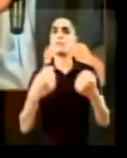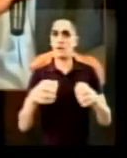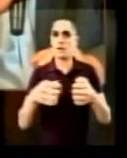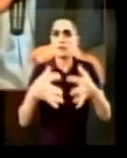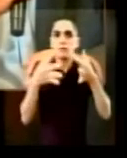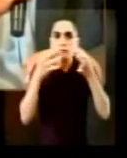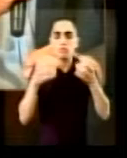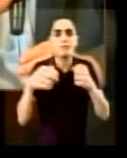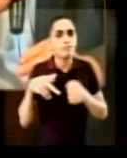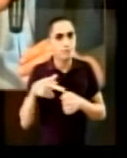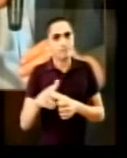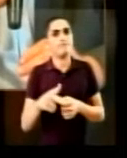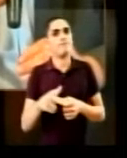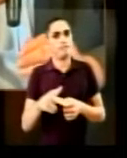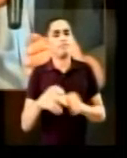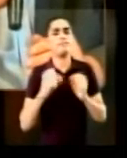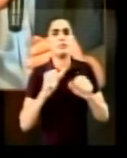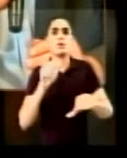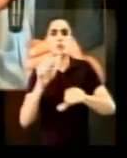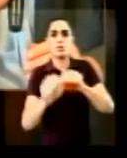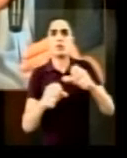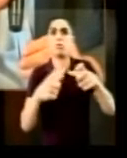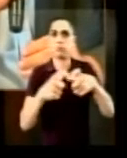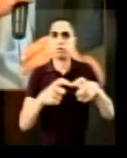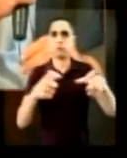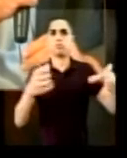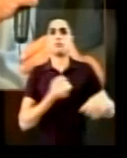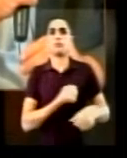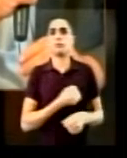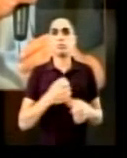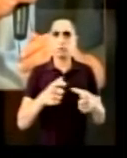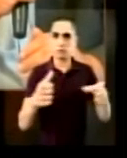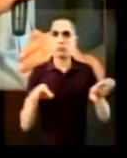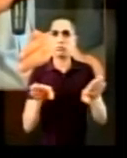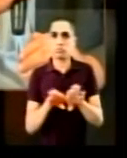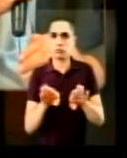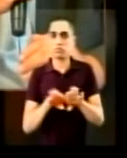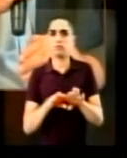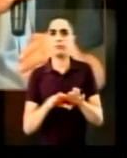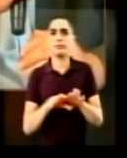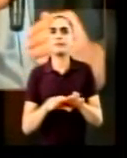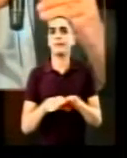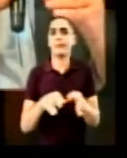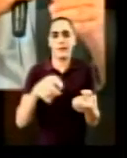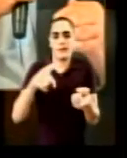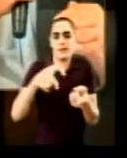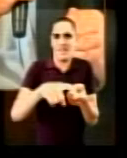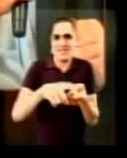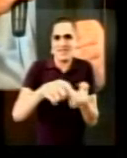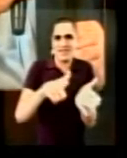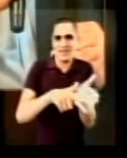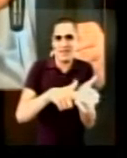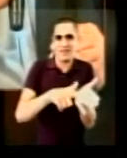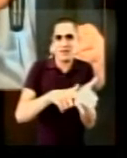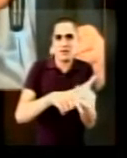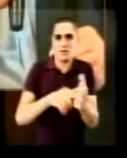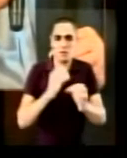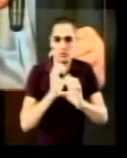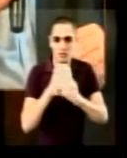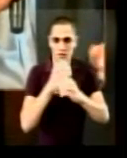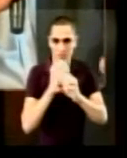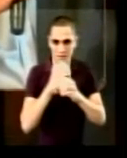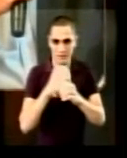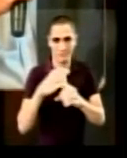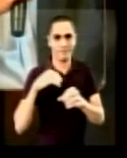porque são os exames que estão atrasados e que deve crescer. E ainda